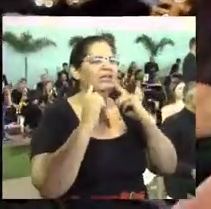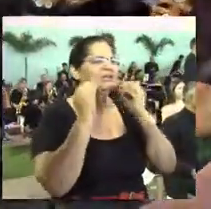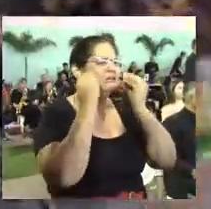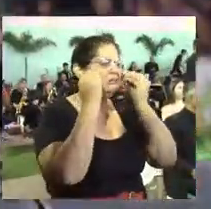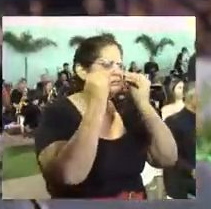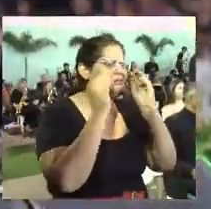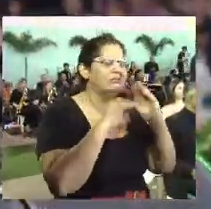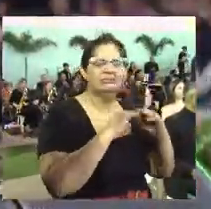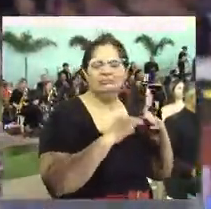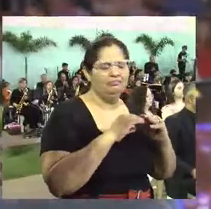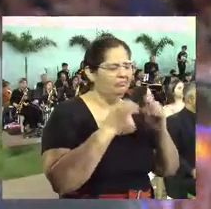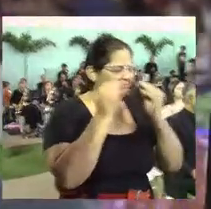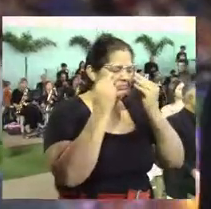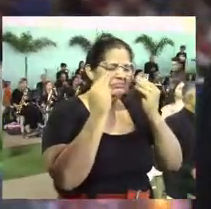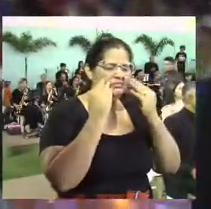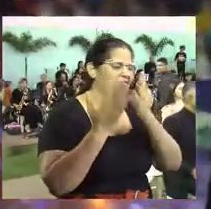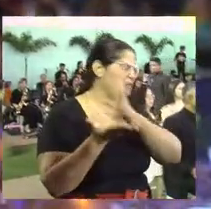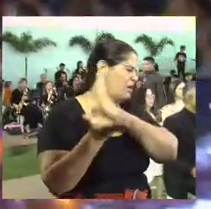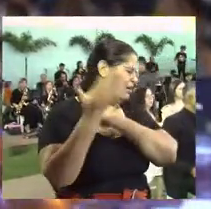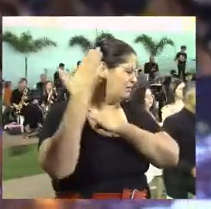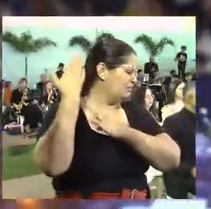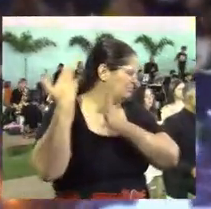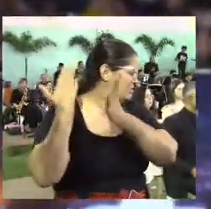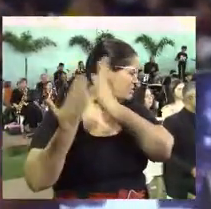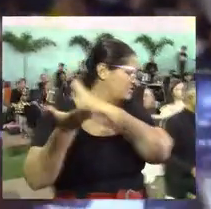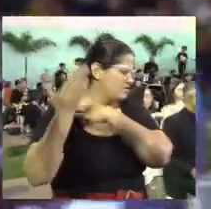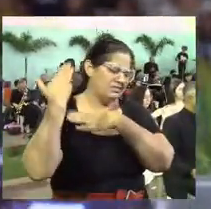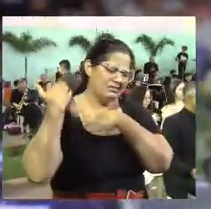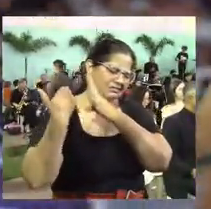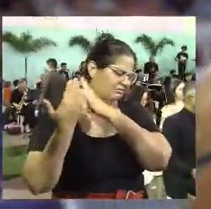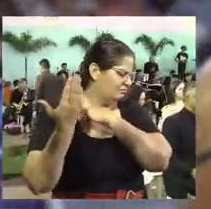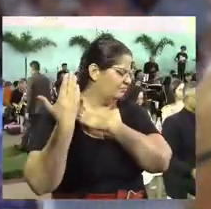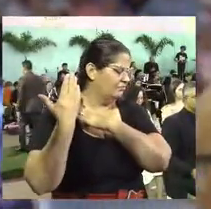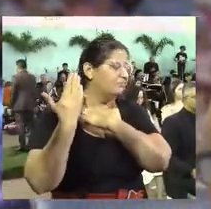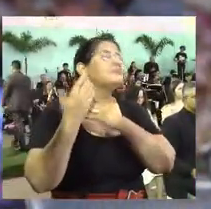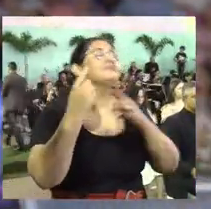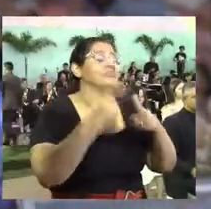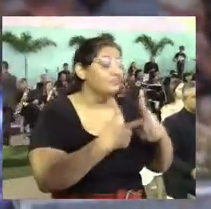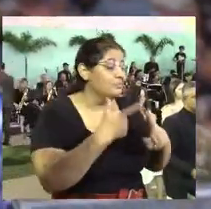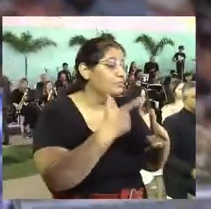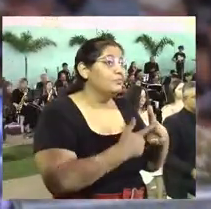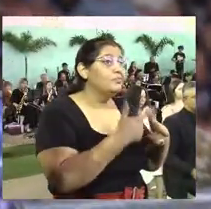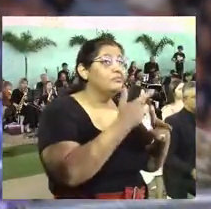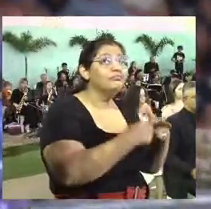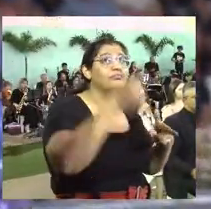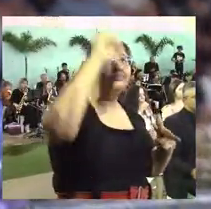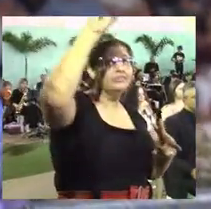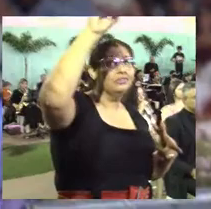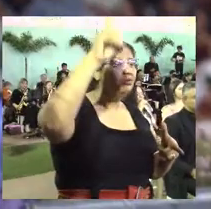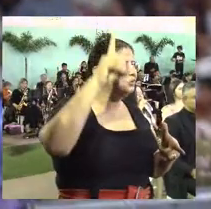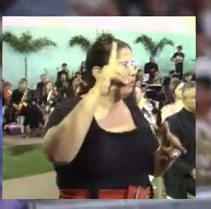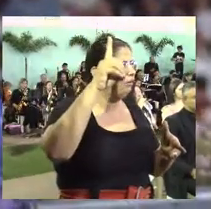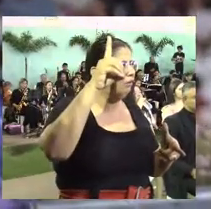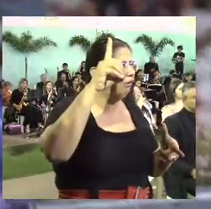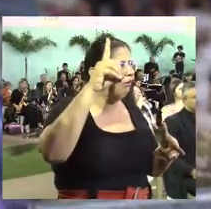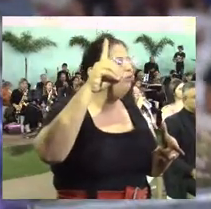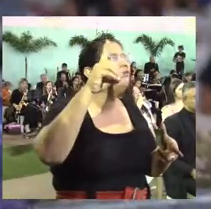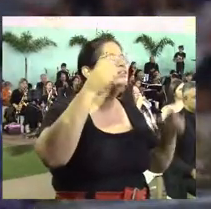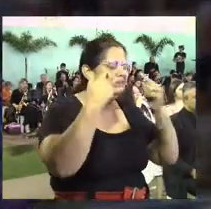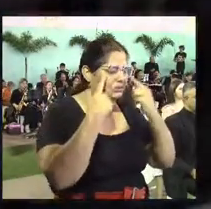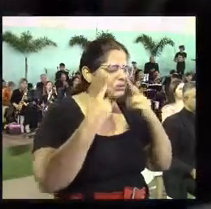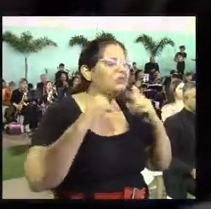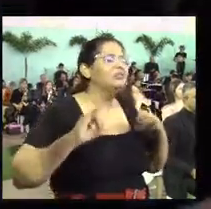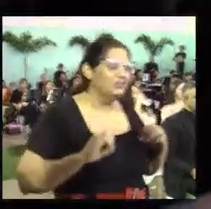Você derramou não vai ficar no chão sabe por quê Porque ele sabe que seu choro é